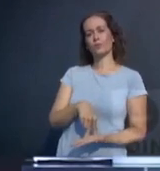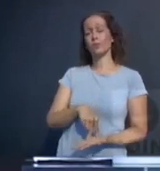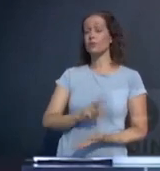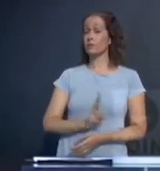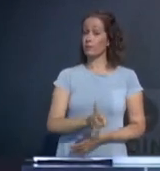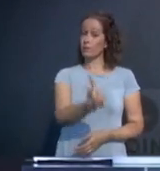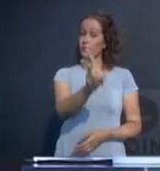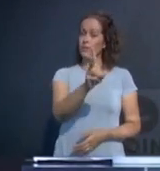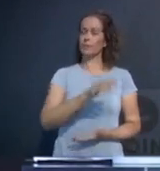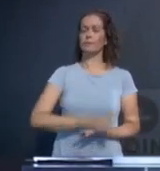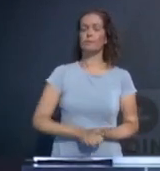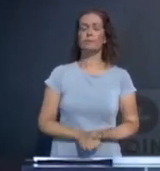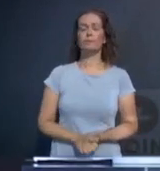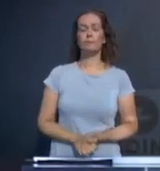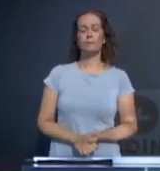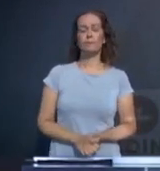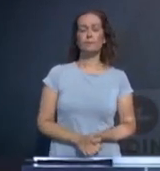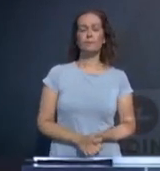continua.